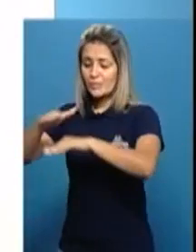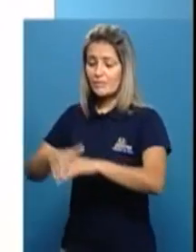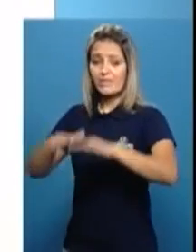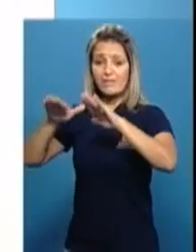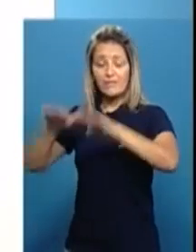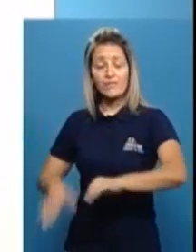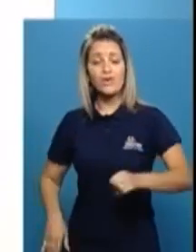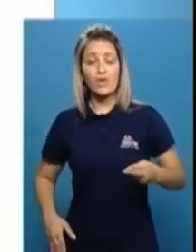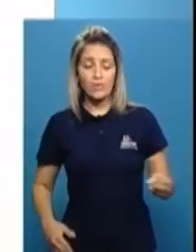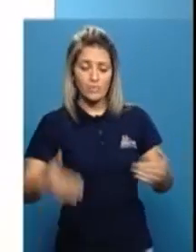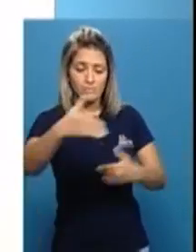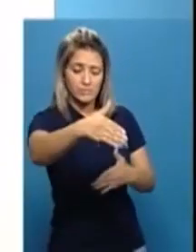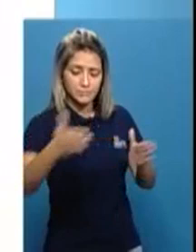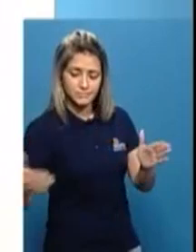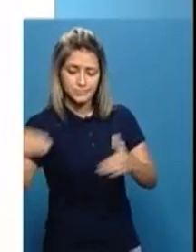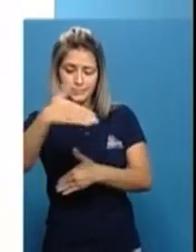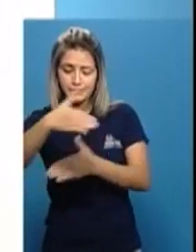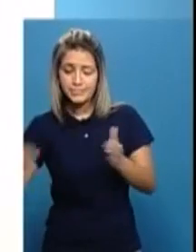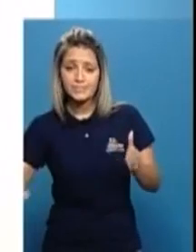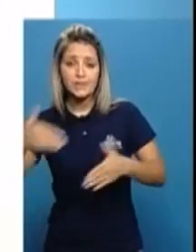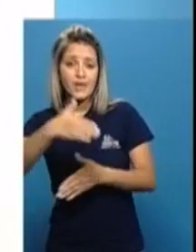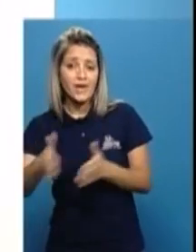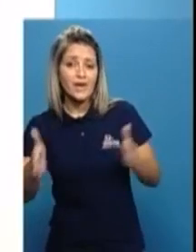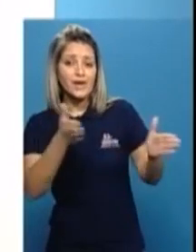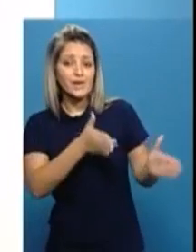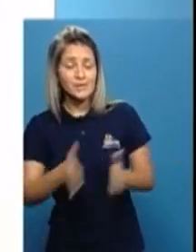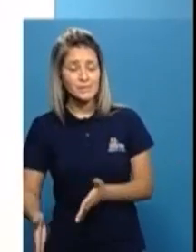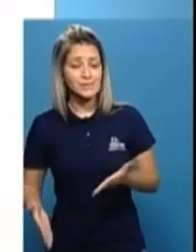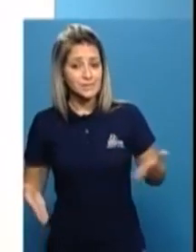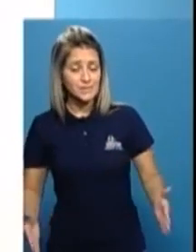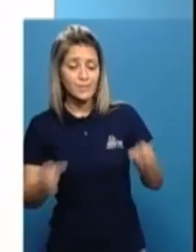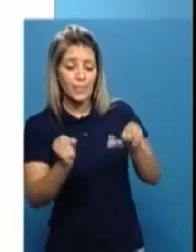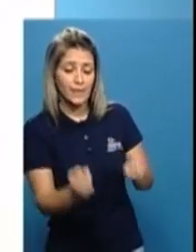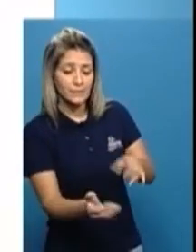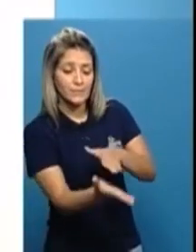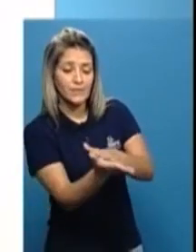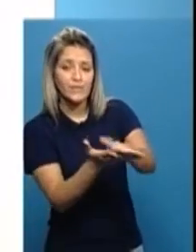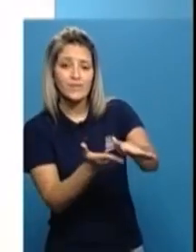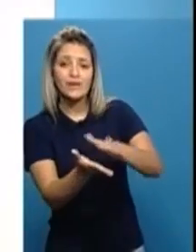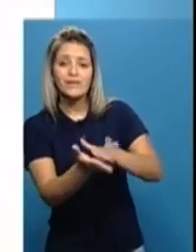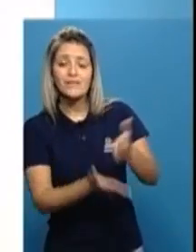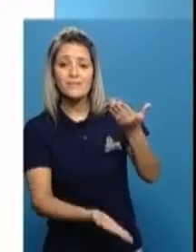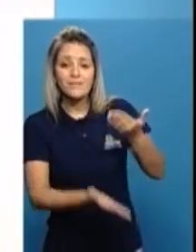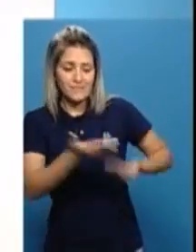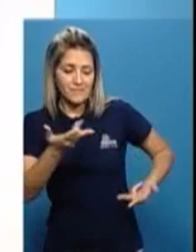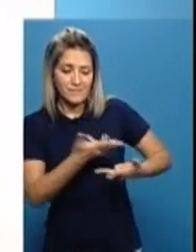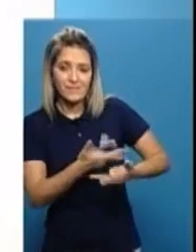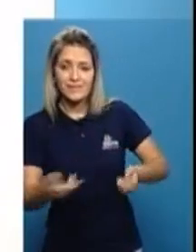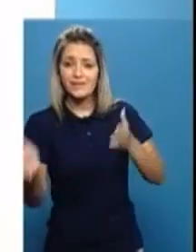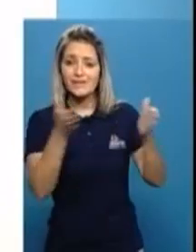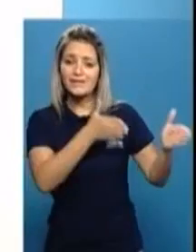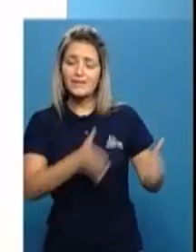de fabricação. Também pode ocorrer um desperdício excessivo no processo.